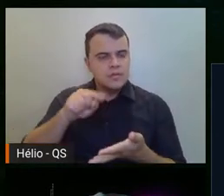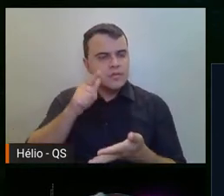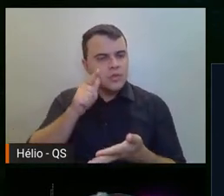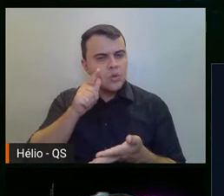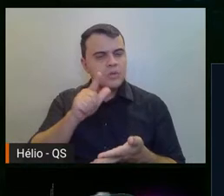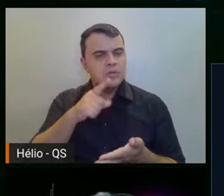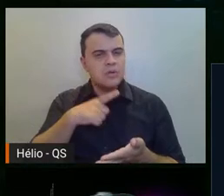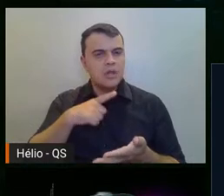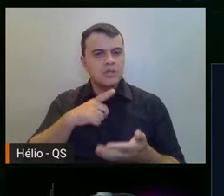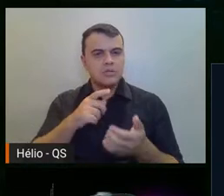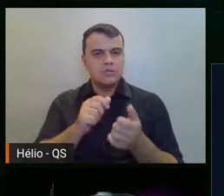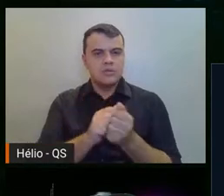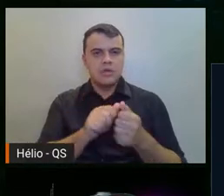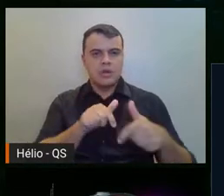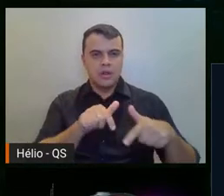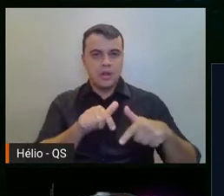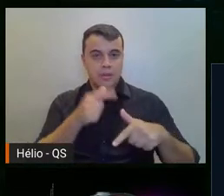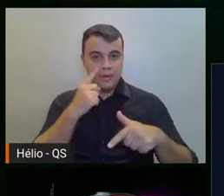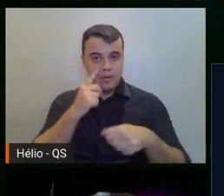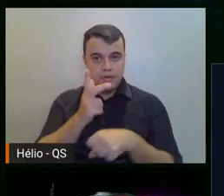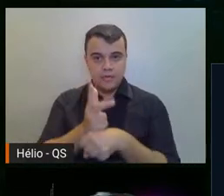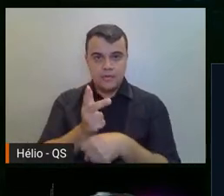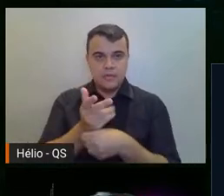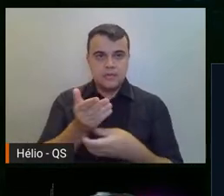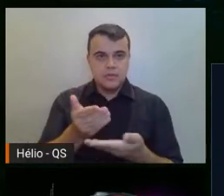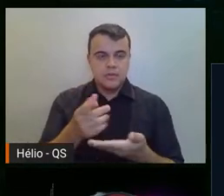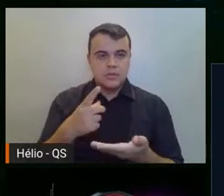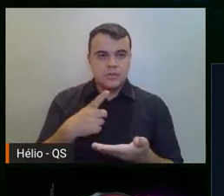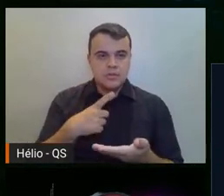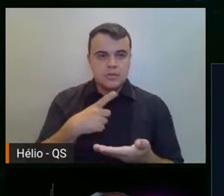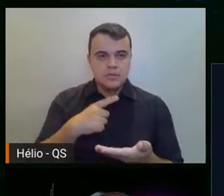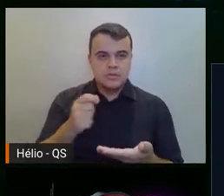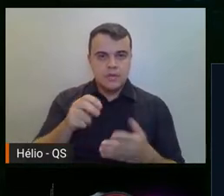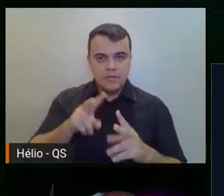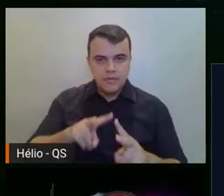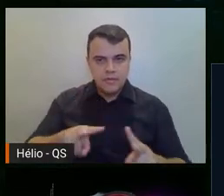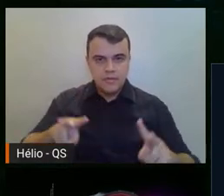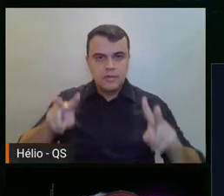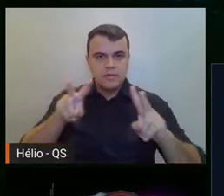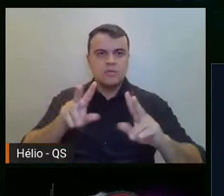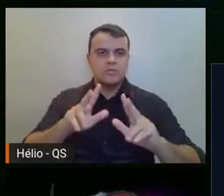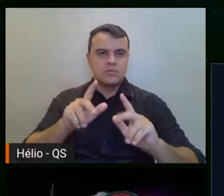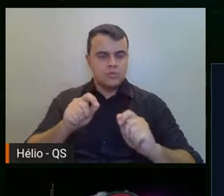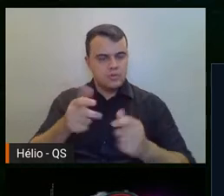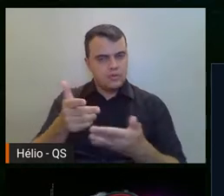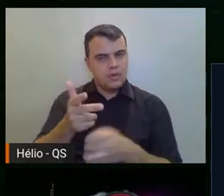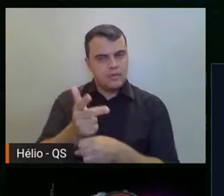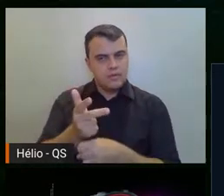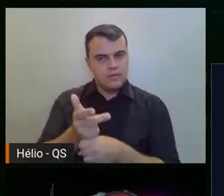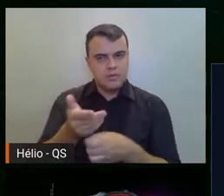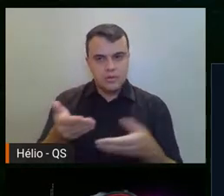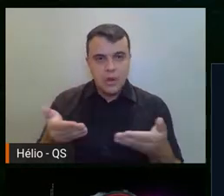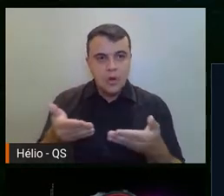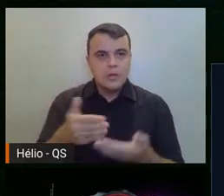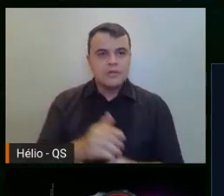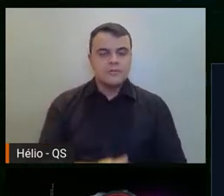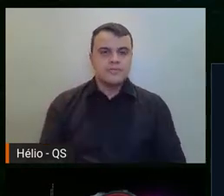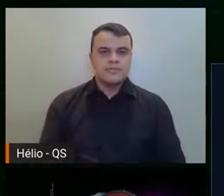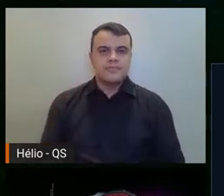consigam se posicionar no mercado de trabalho e esse vídeo vai dar uma pequena visão geral disso aí então vou colocar para vocês agora